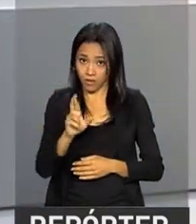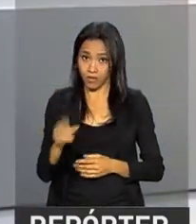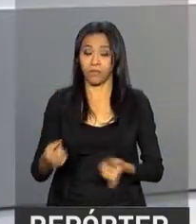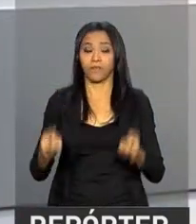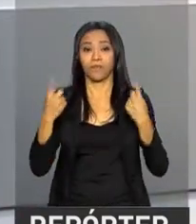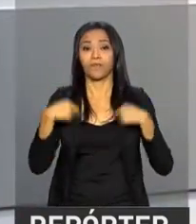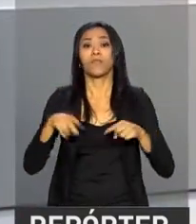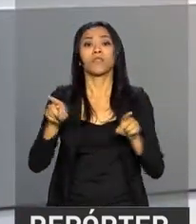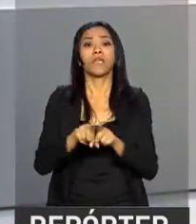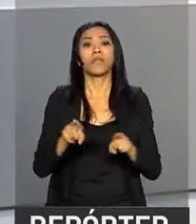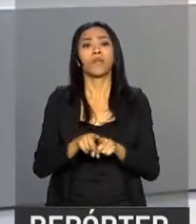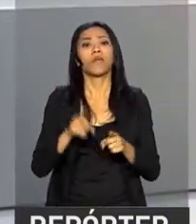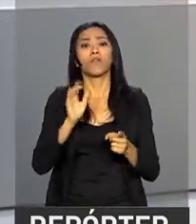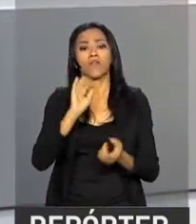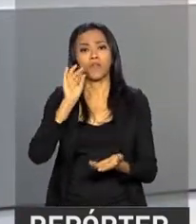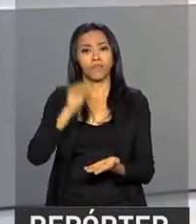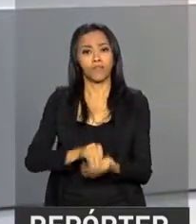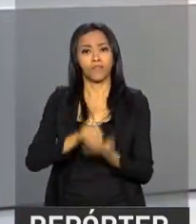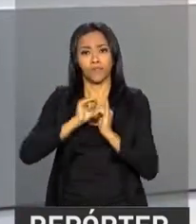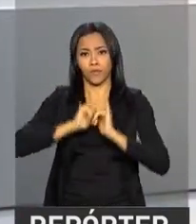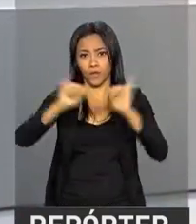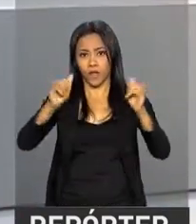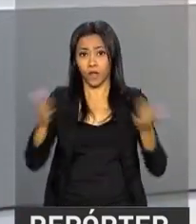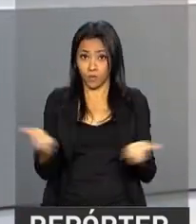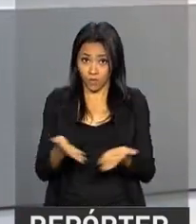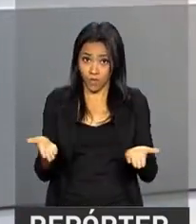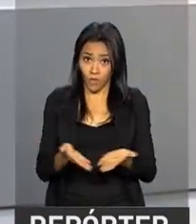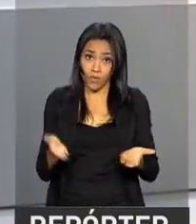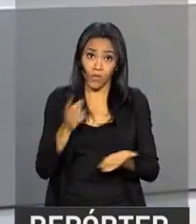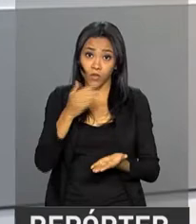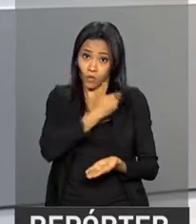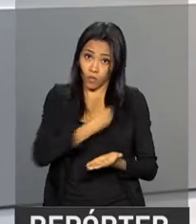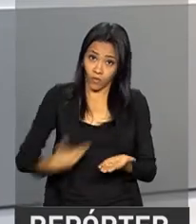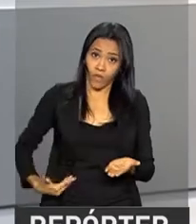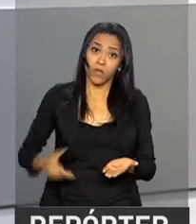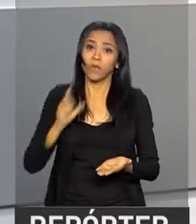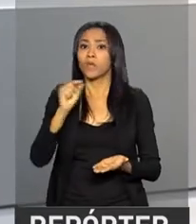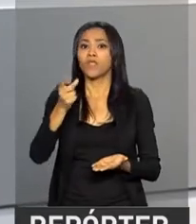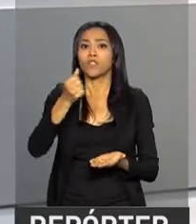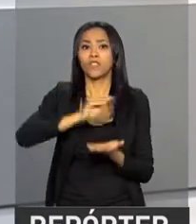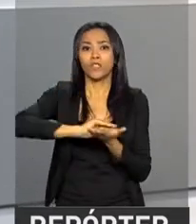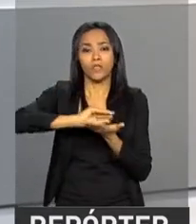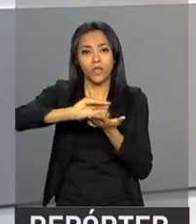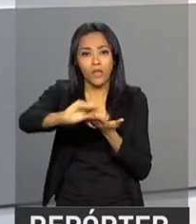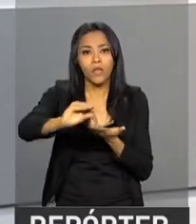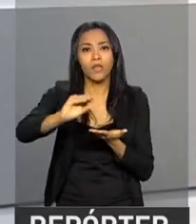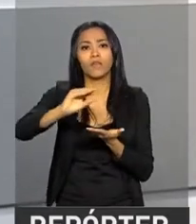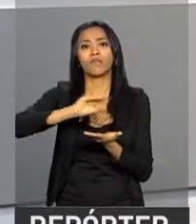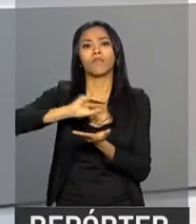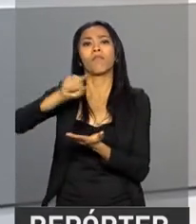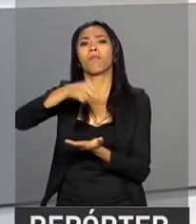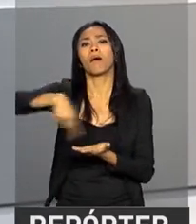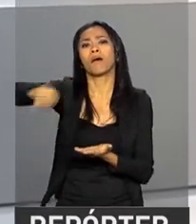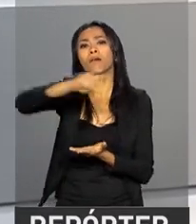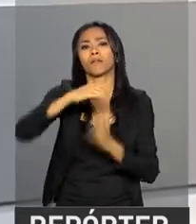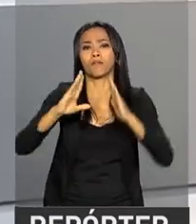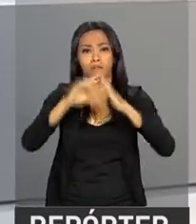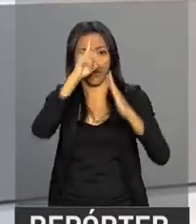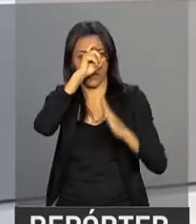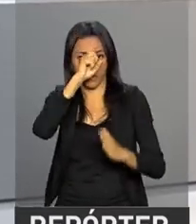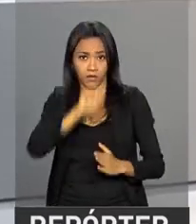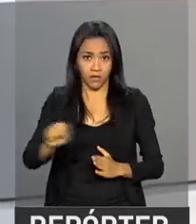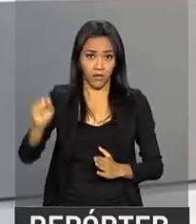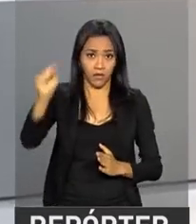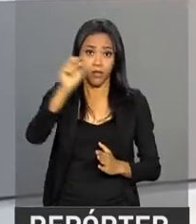o diário oficial da união também publicou hoje portaria com a liberação de recursos para as unidades de pronto atendimento às upas o